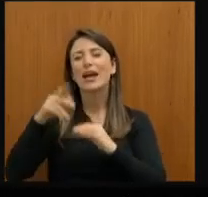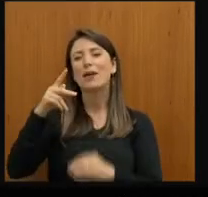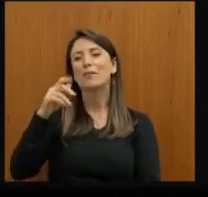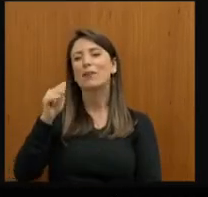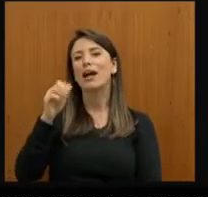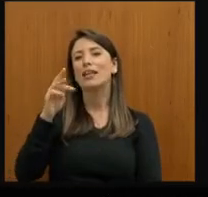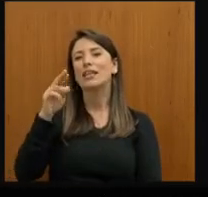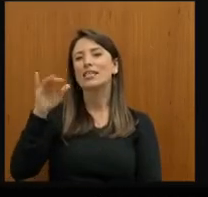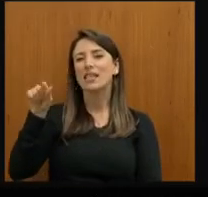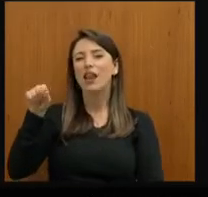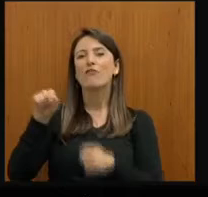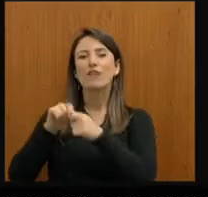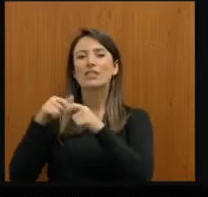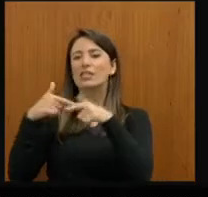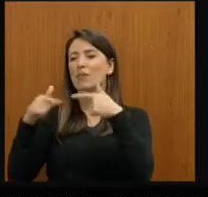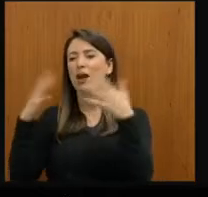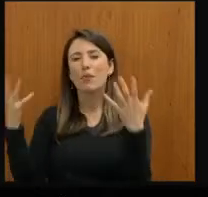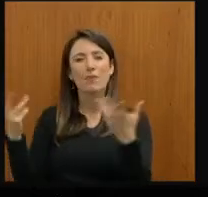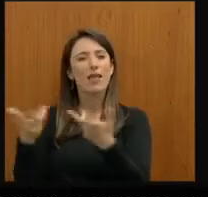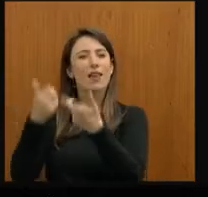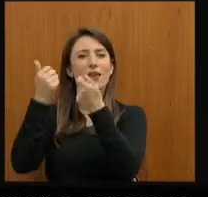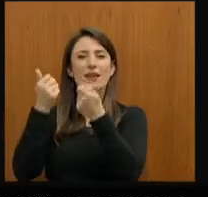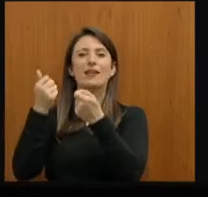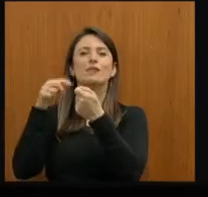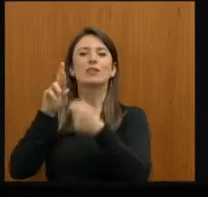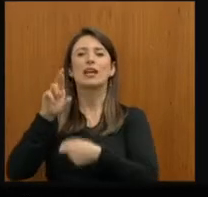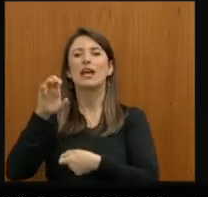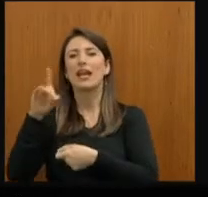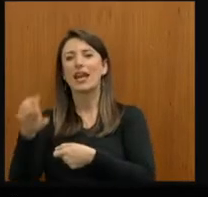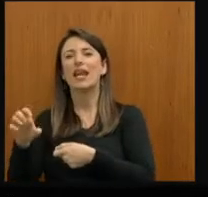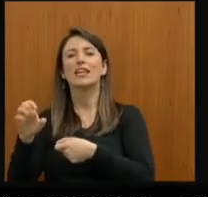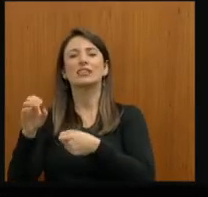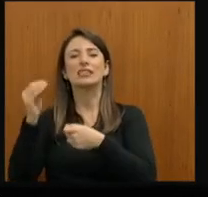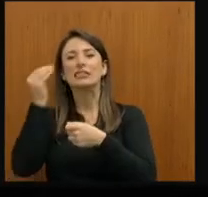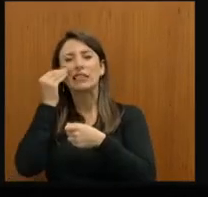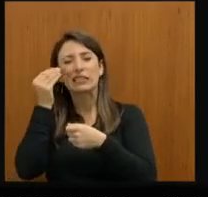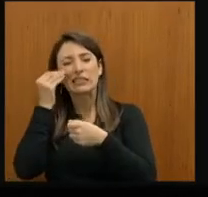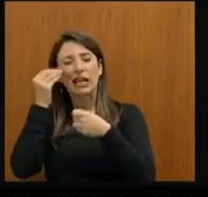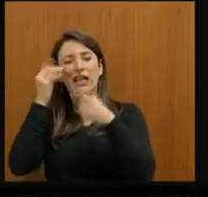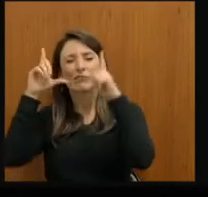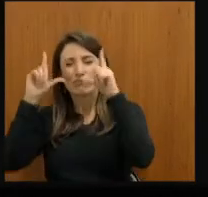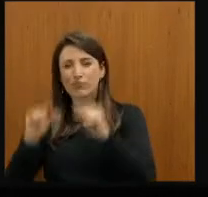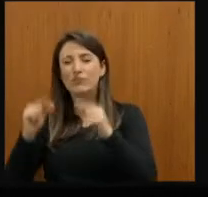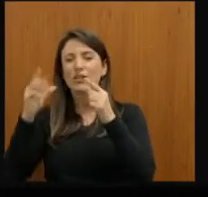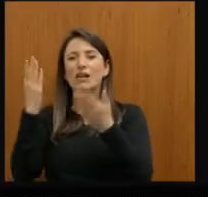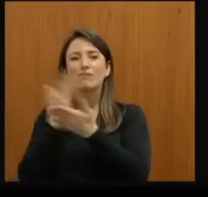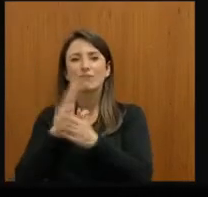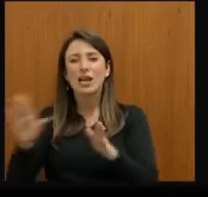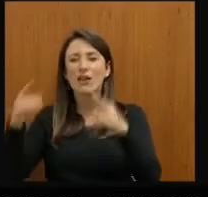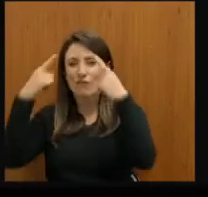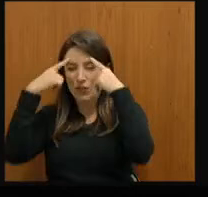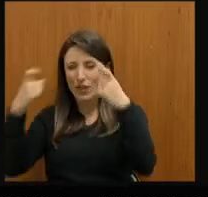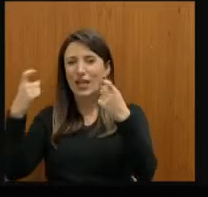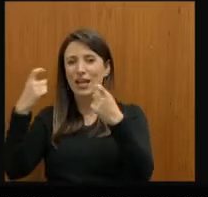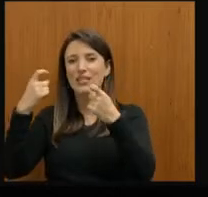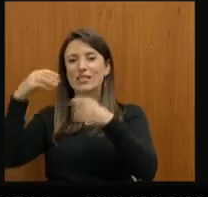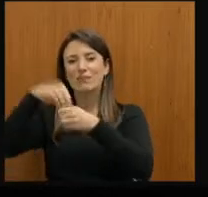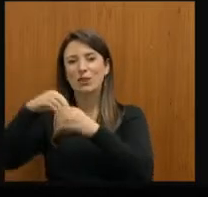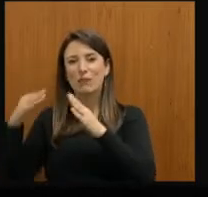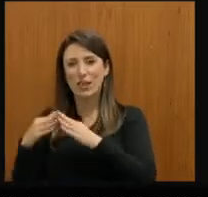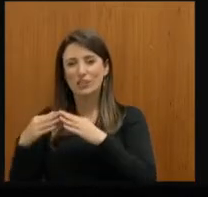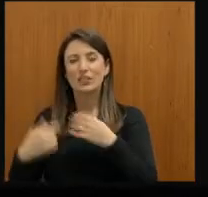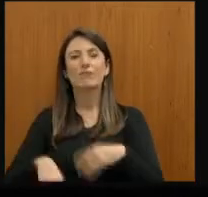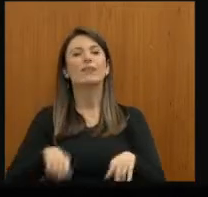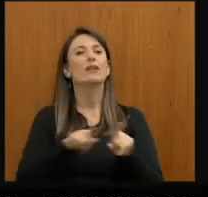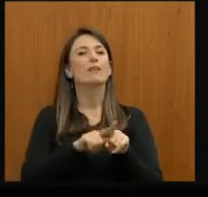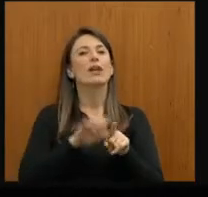faz um trabalho belíssimo na rede de enfrentamento à violência contra a mulher da OAB é a delegada de polícia Eu